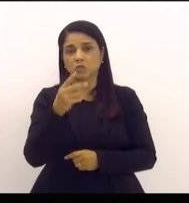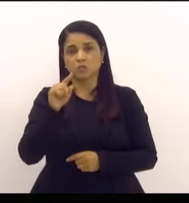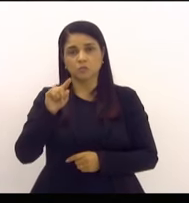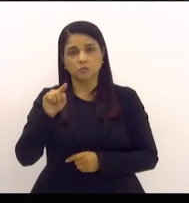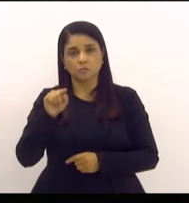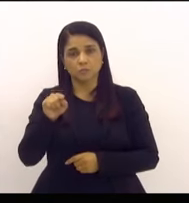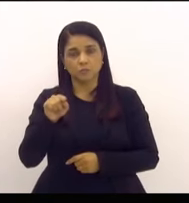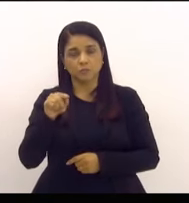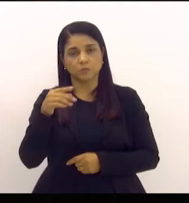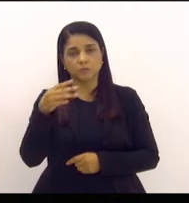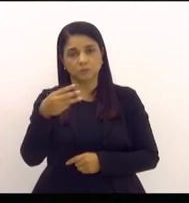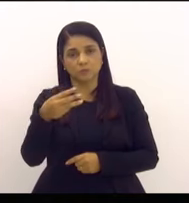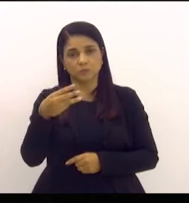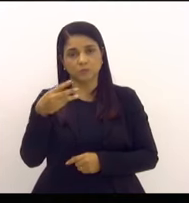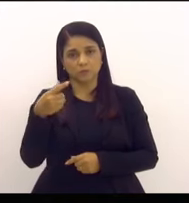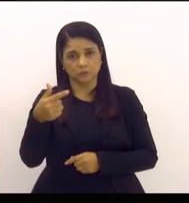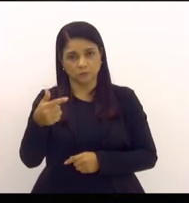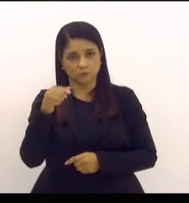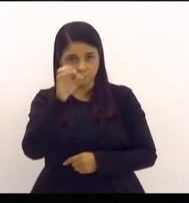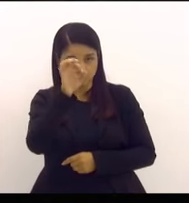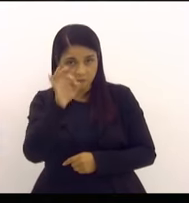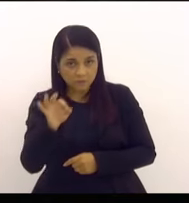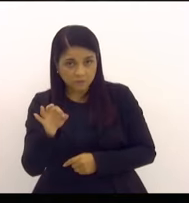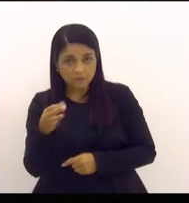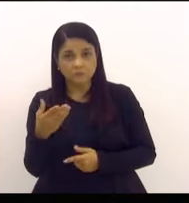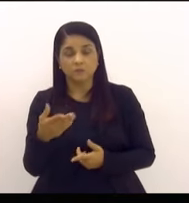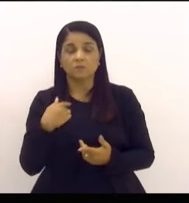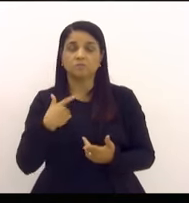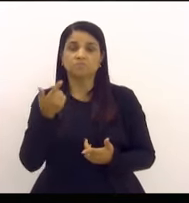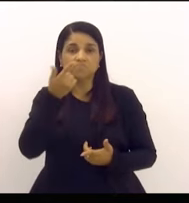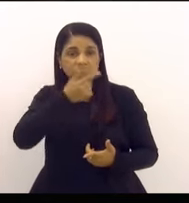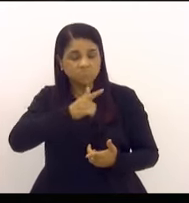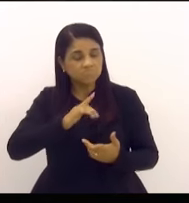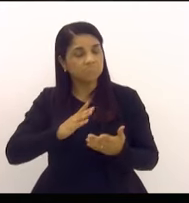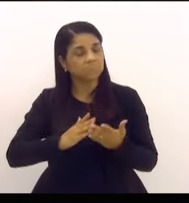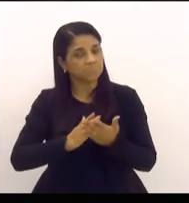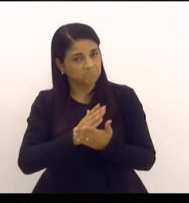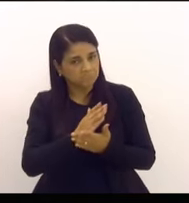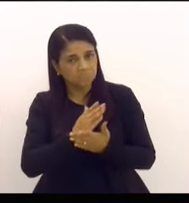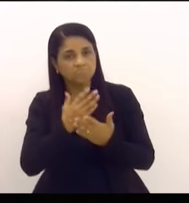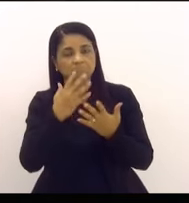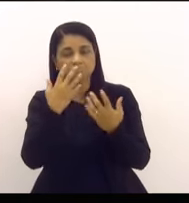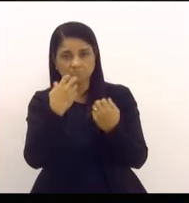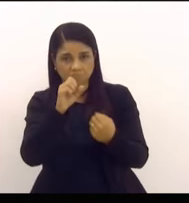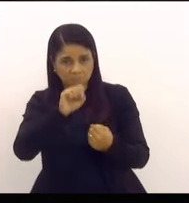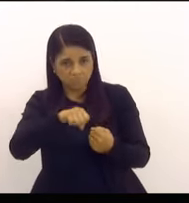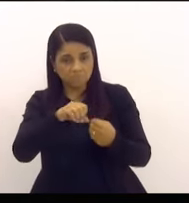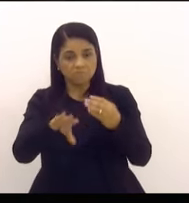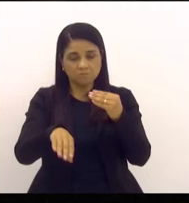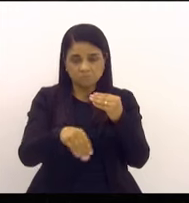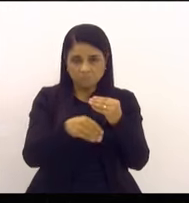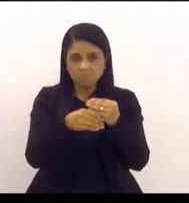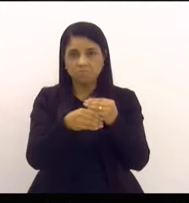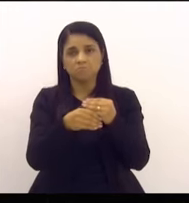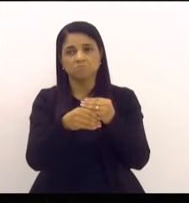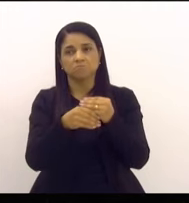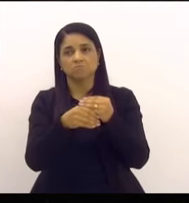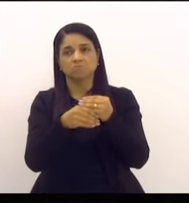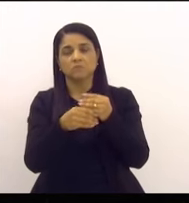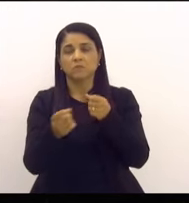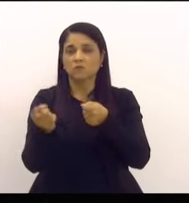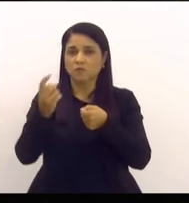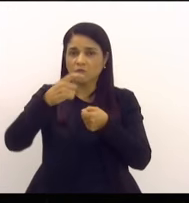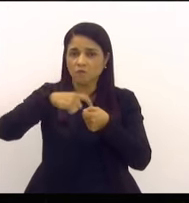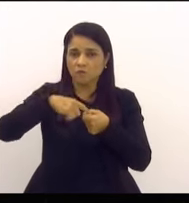2,32%. Então, senhor presidente, somos favoráveis à matéria, emendamos e, quando voltar